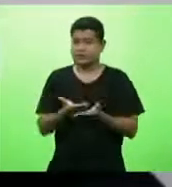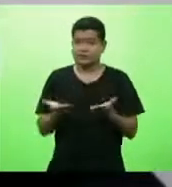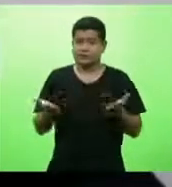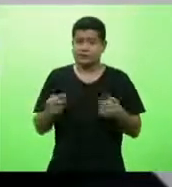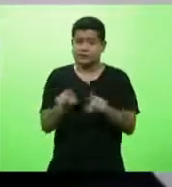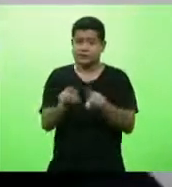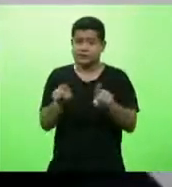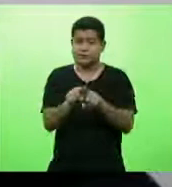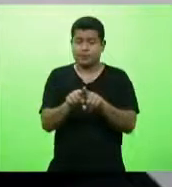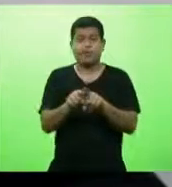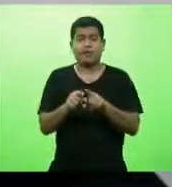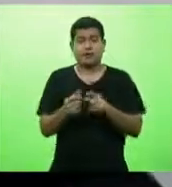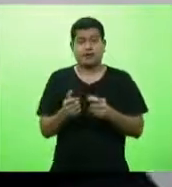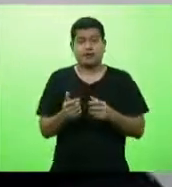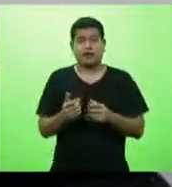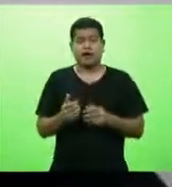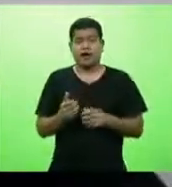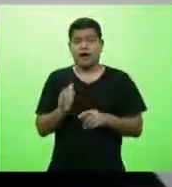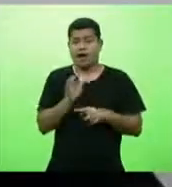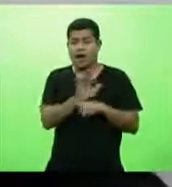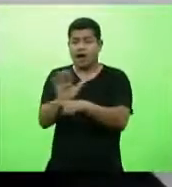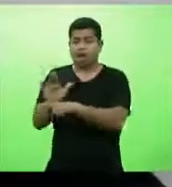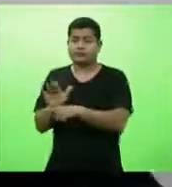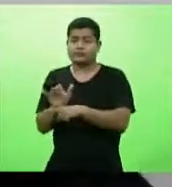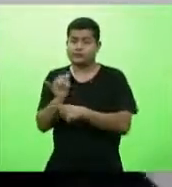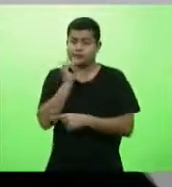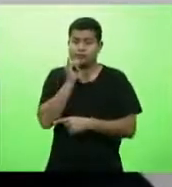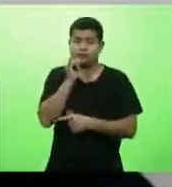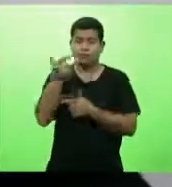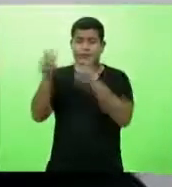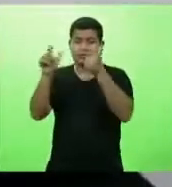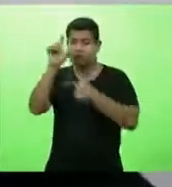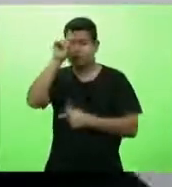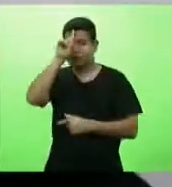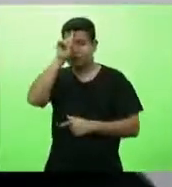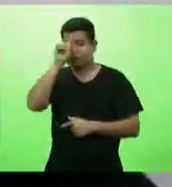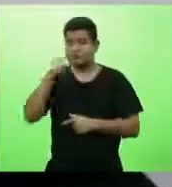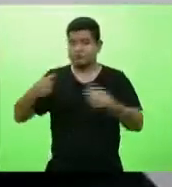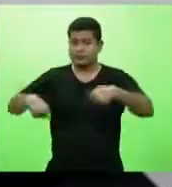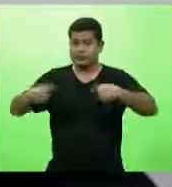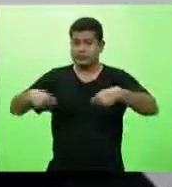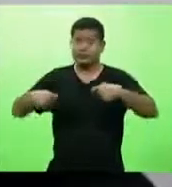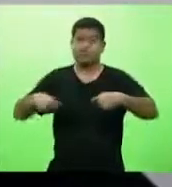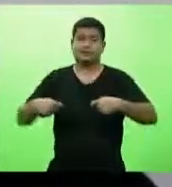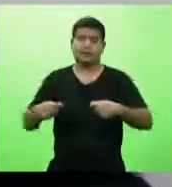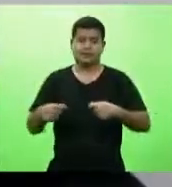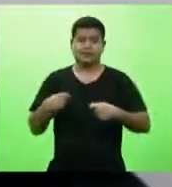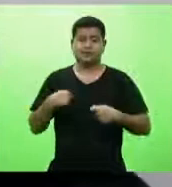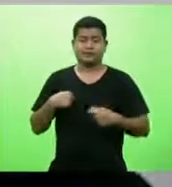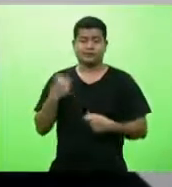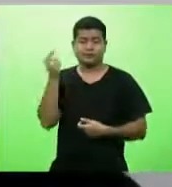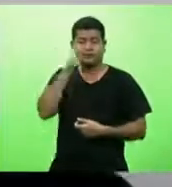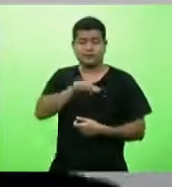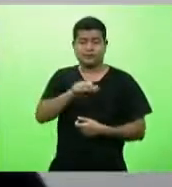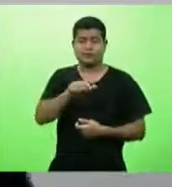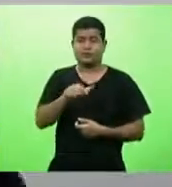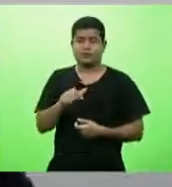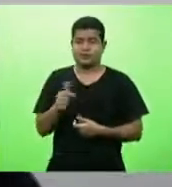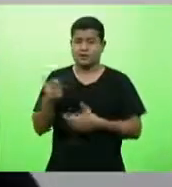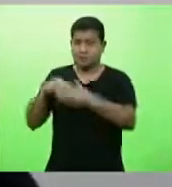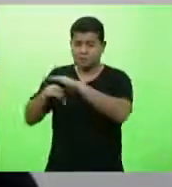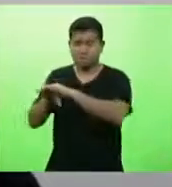demais hospitais na busca, né, de ter estoque necessário do oxigênio, que é tão importante e